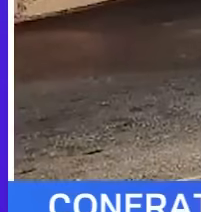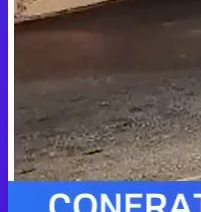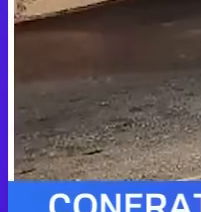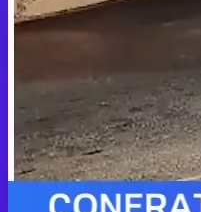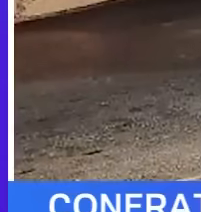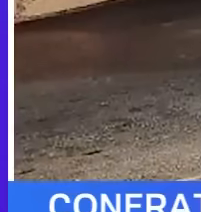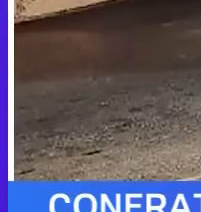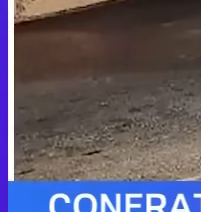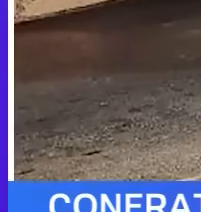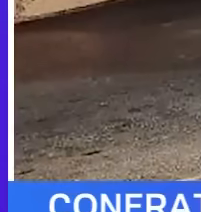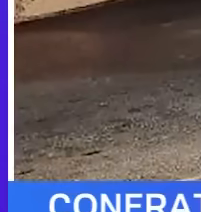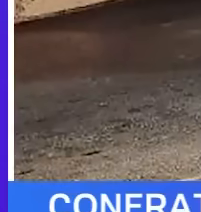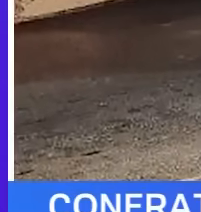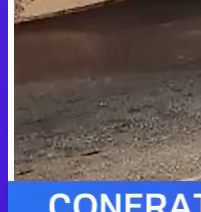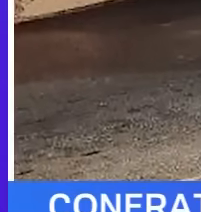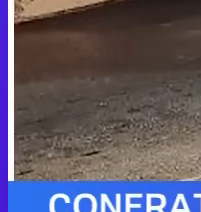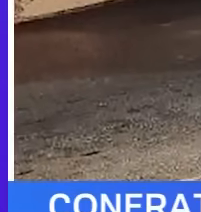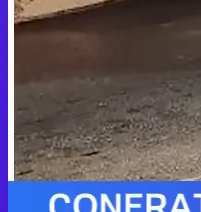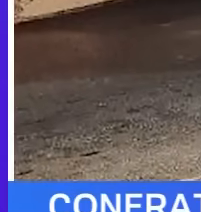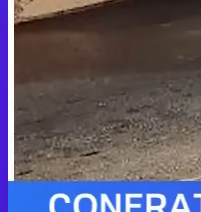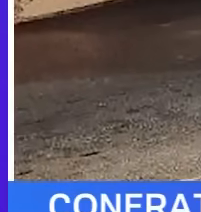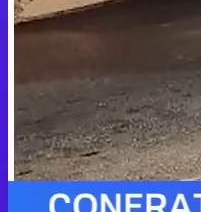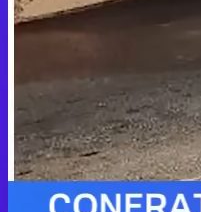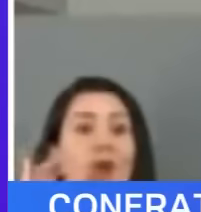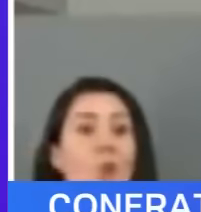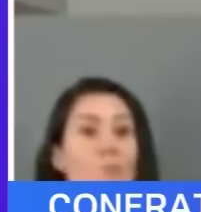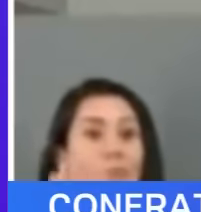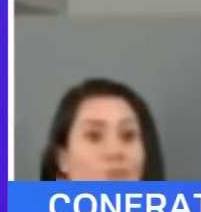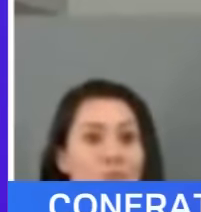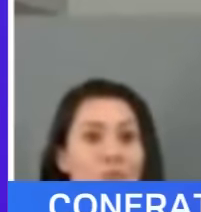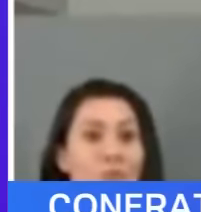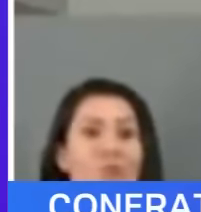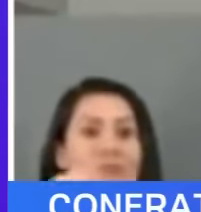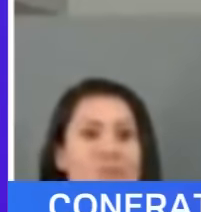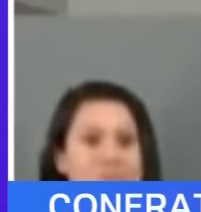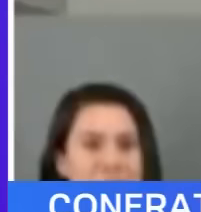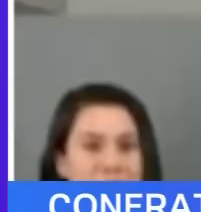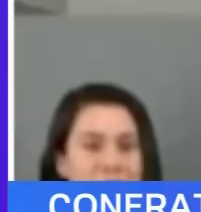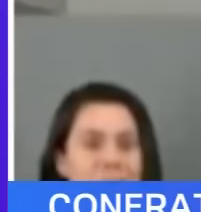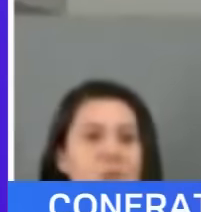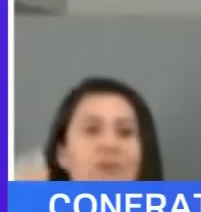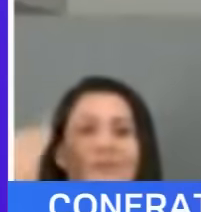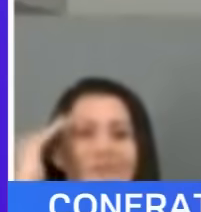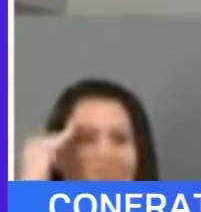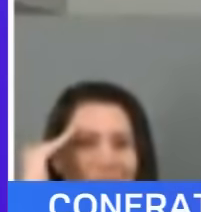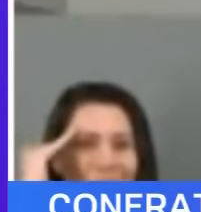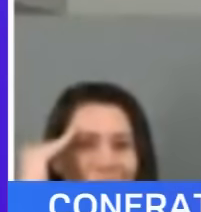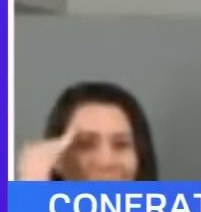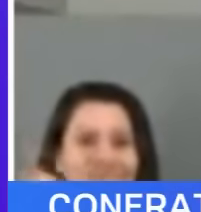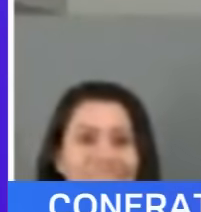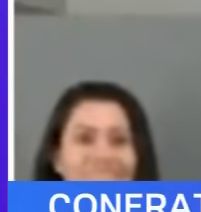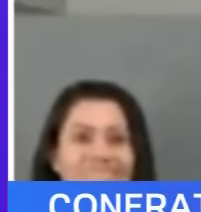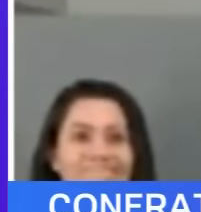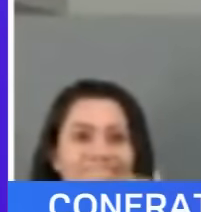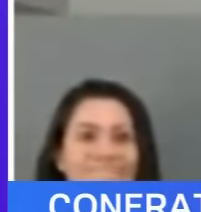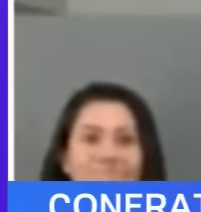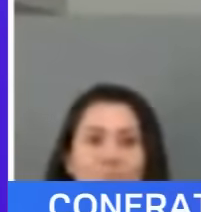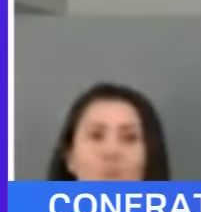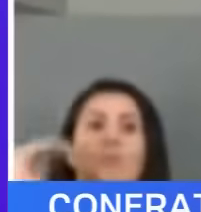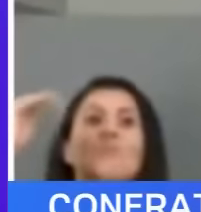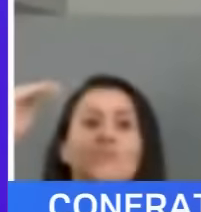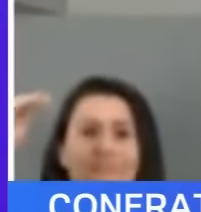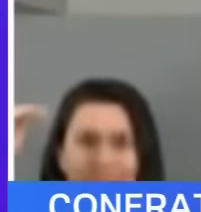não Roberto Campos Neto Presidente do Banco Central alvo de diversas críticas do presidente Lula contra